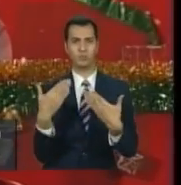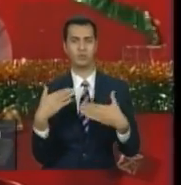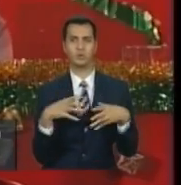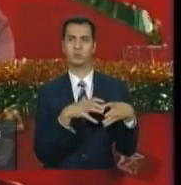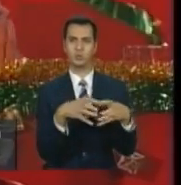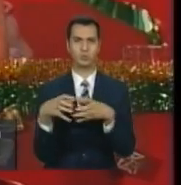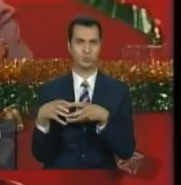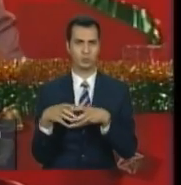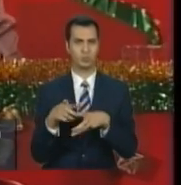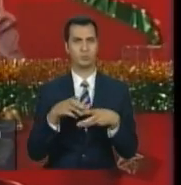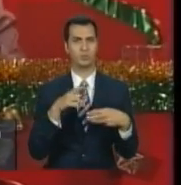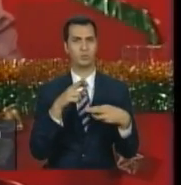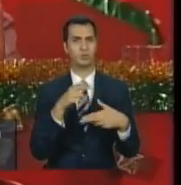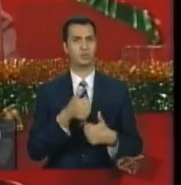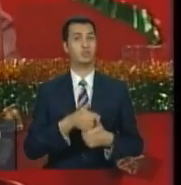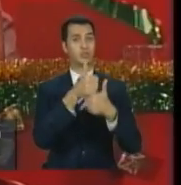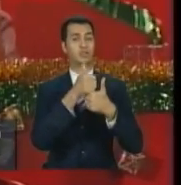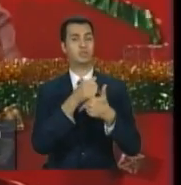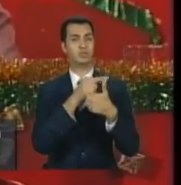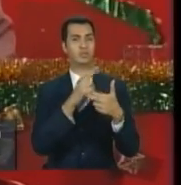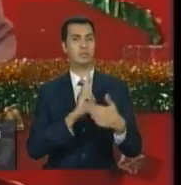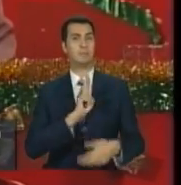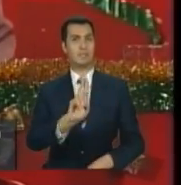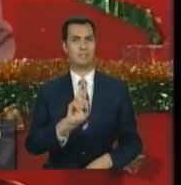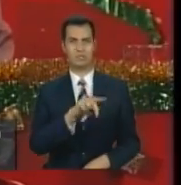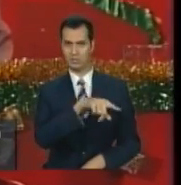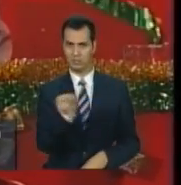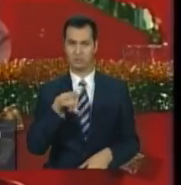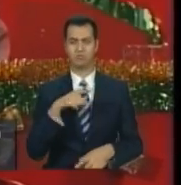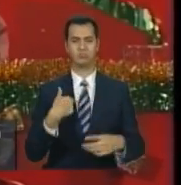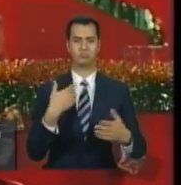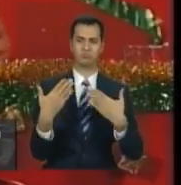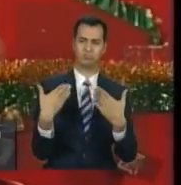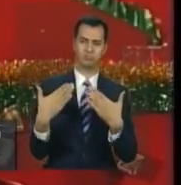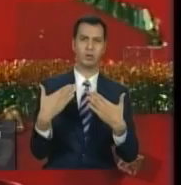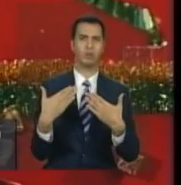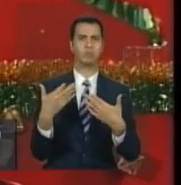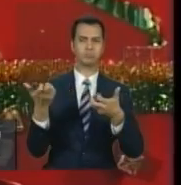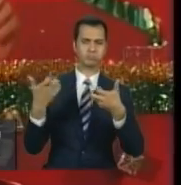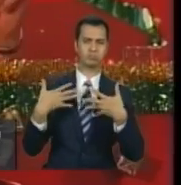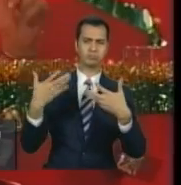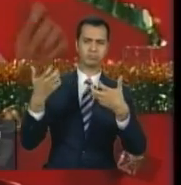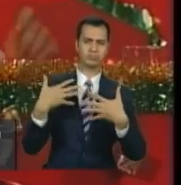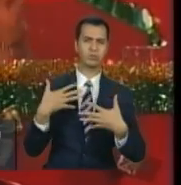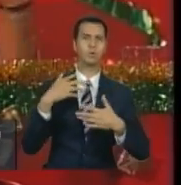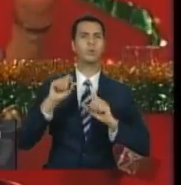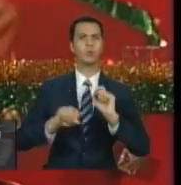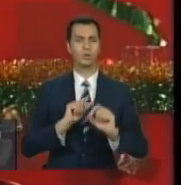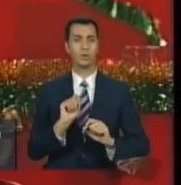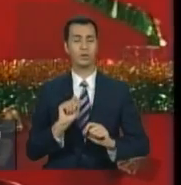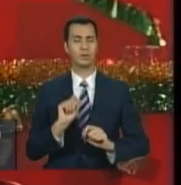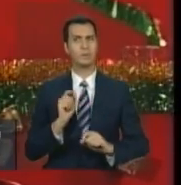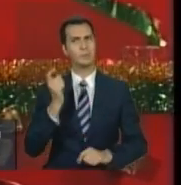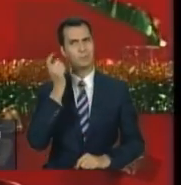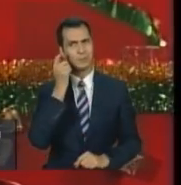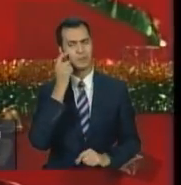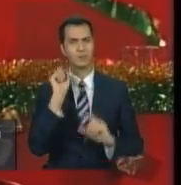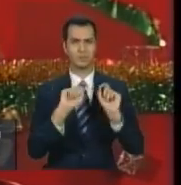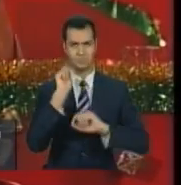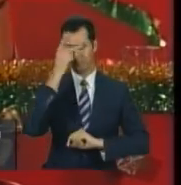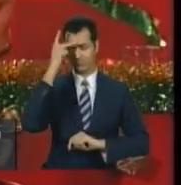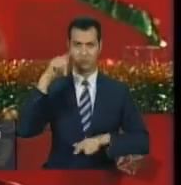dizer que para que a gente tenha, de fato, no catador, a possibilidade da